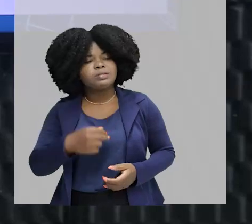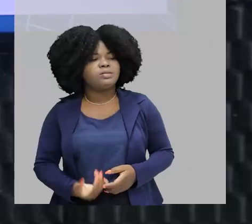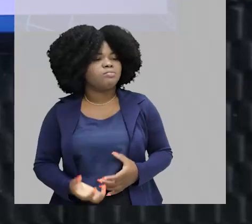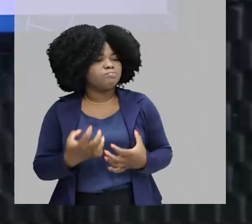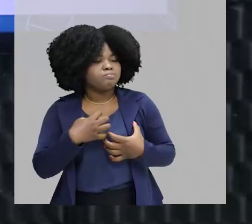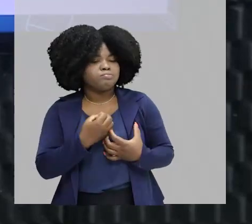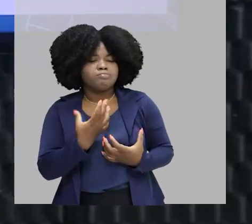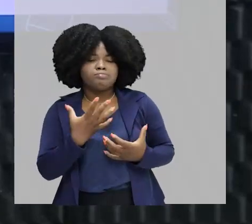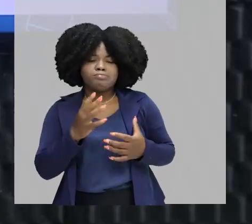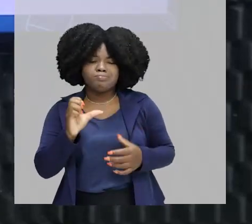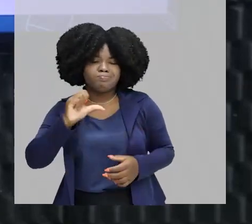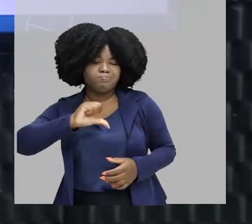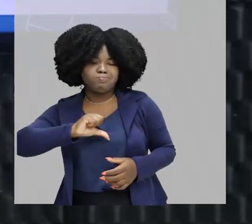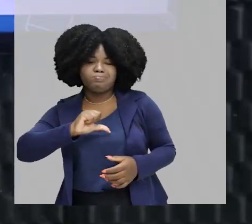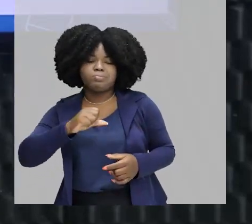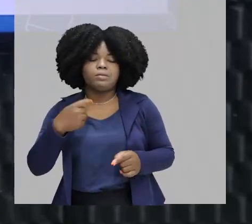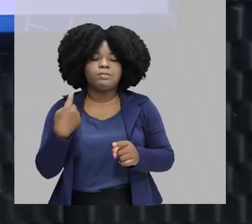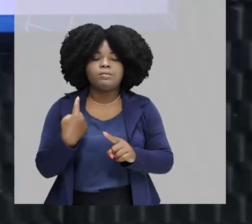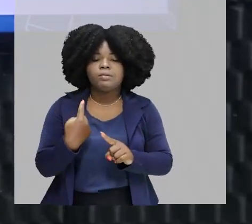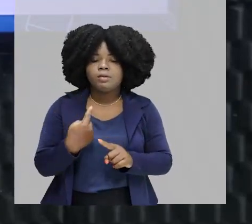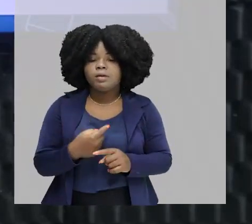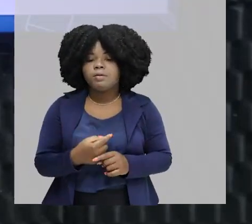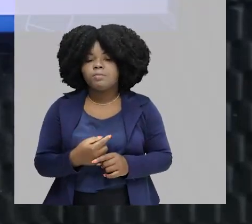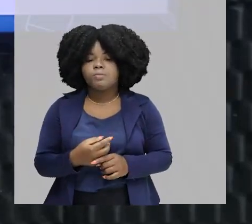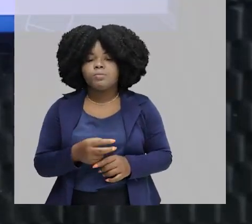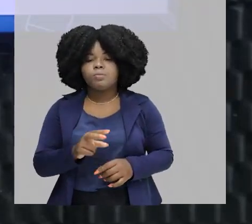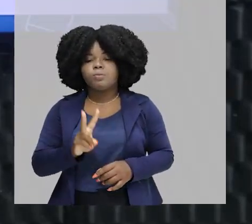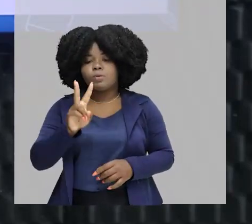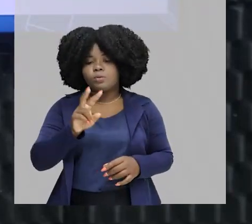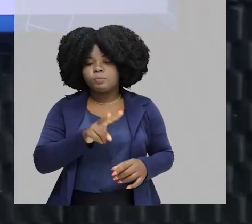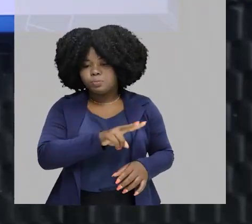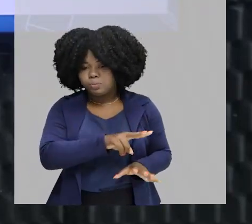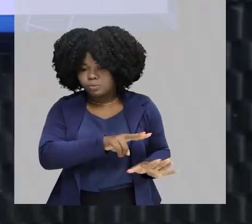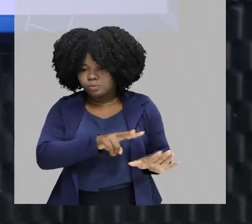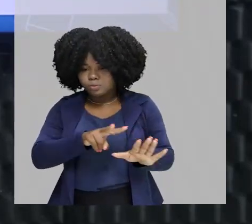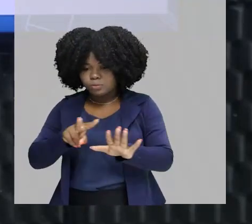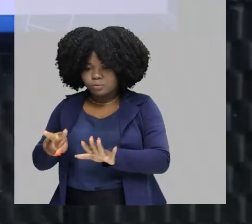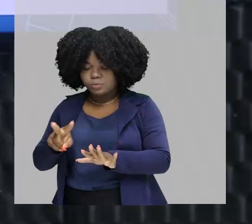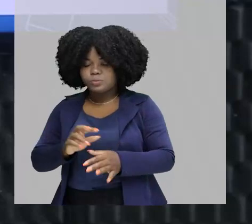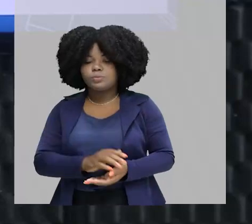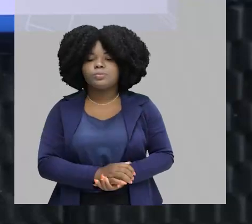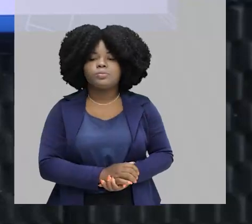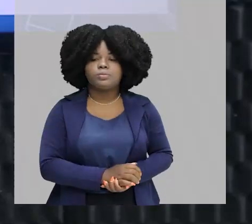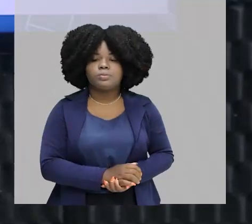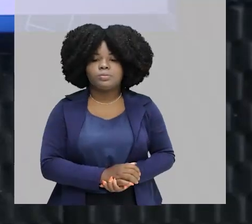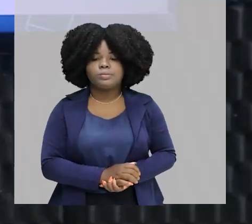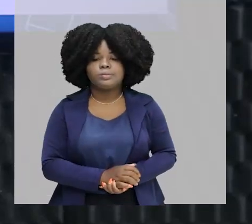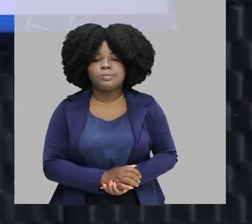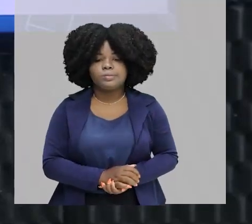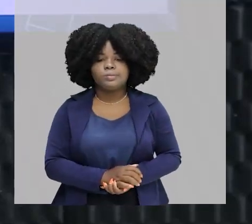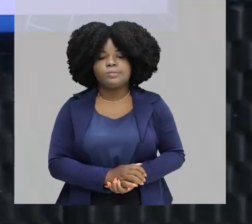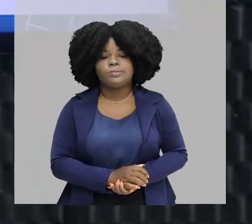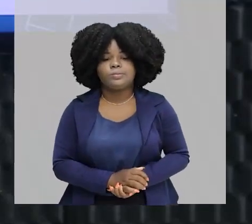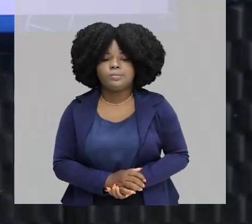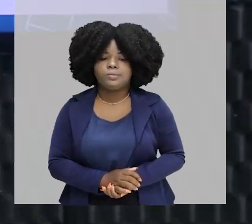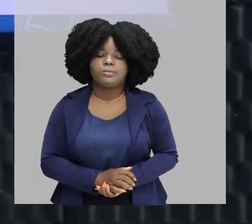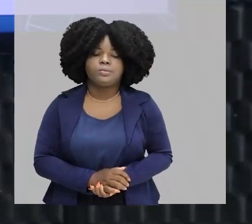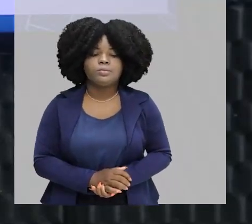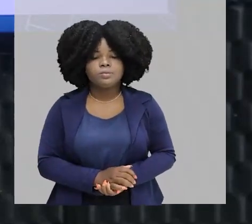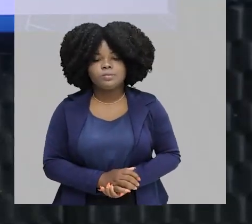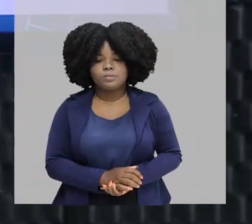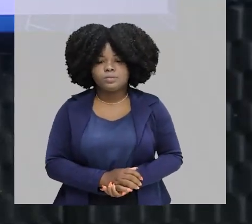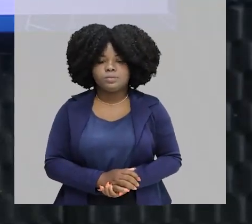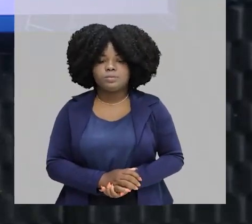se sentido bem por 2 semanas. Há 2 semanas. Tá? Susan hasn't been visiting